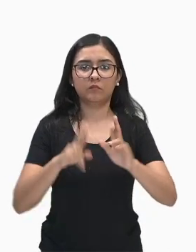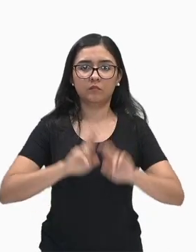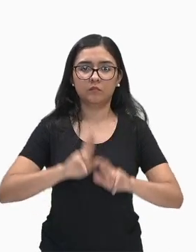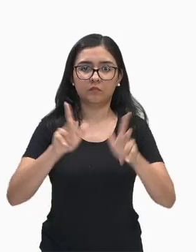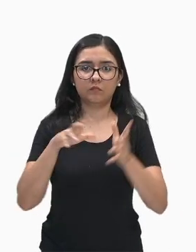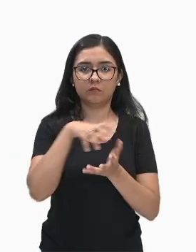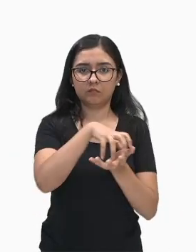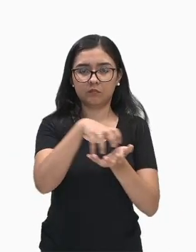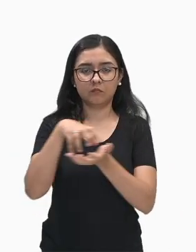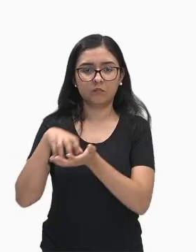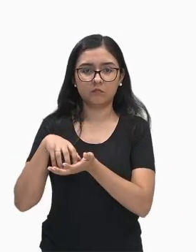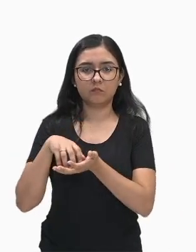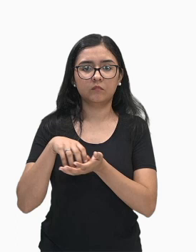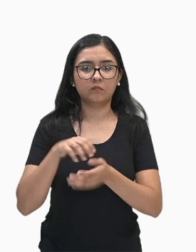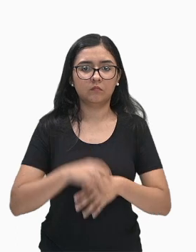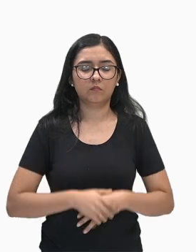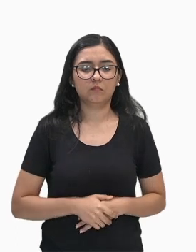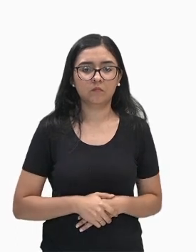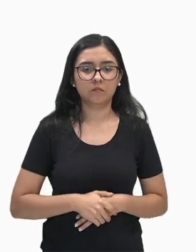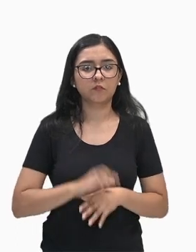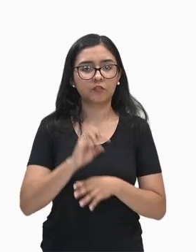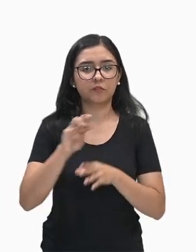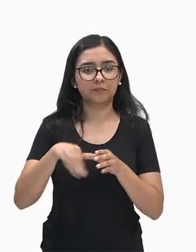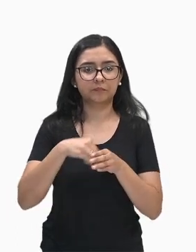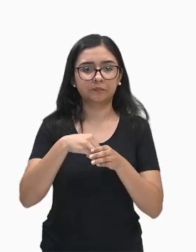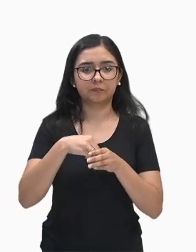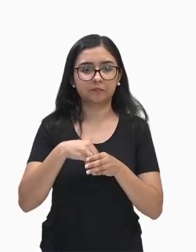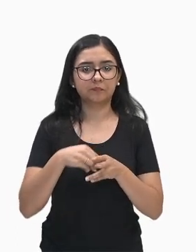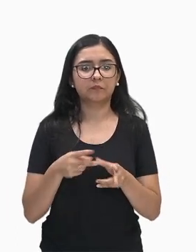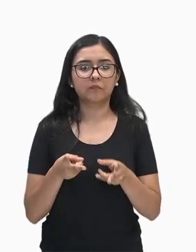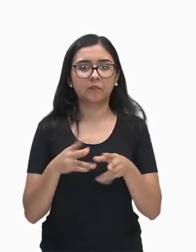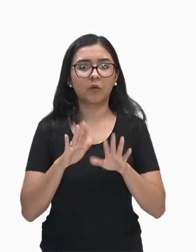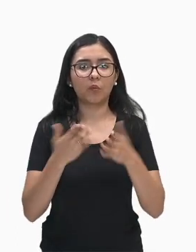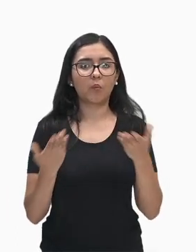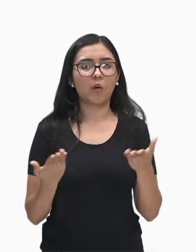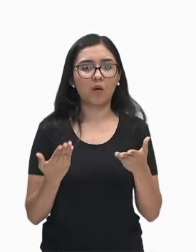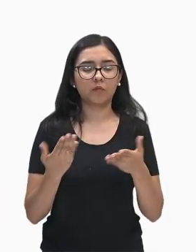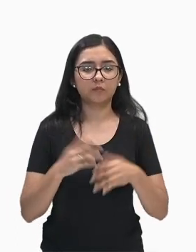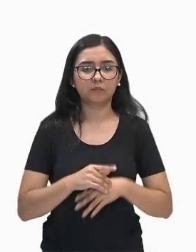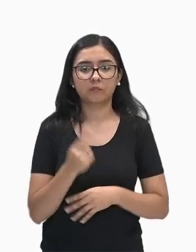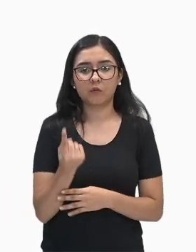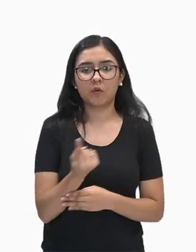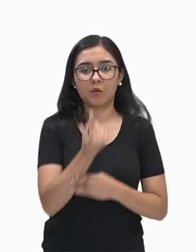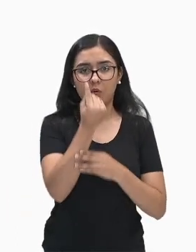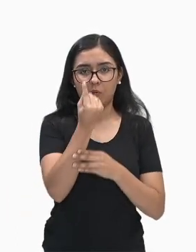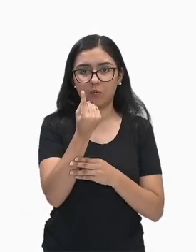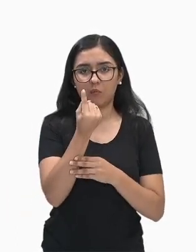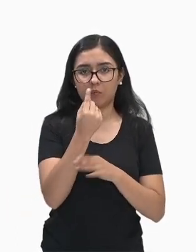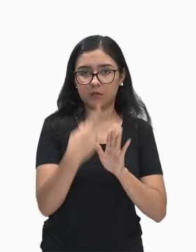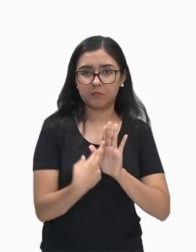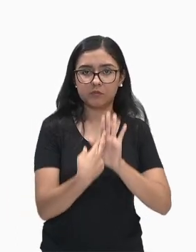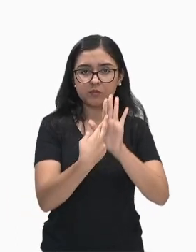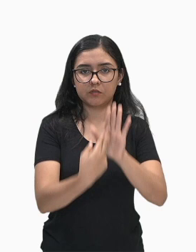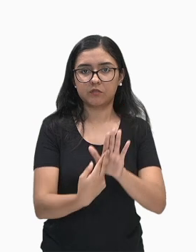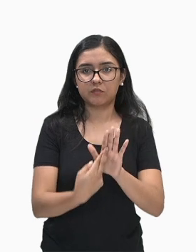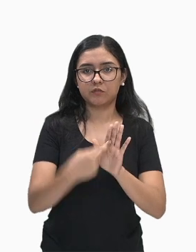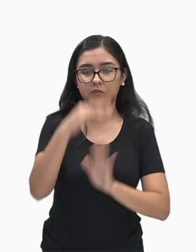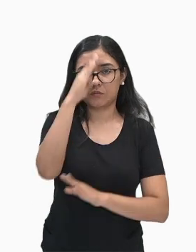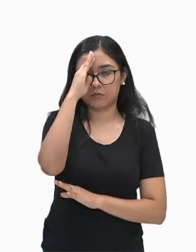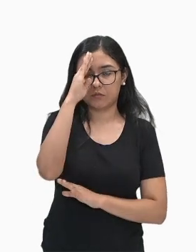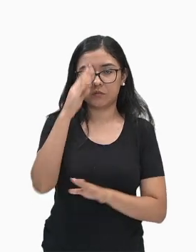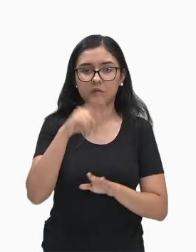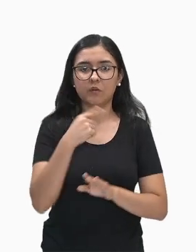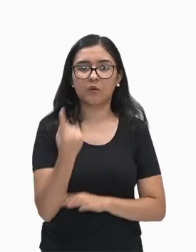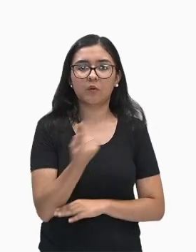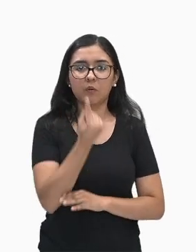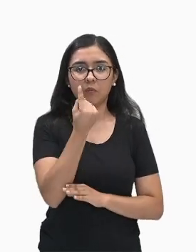classes dominantes envolvidas. Quais são essas classes? Um representante do exército, um representante